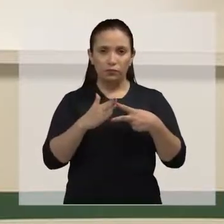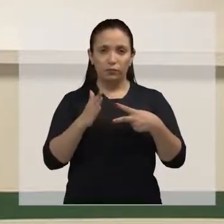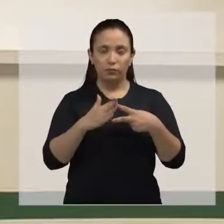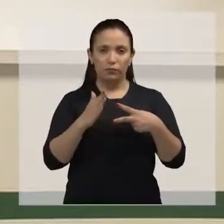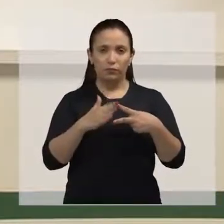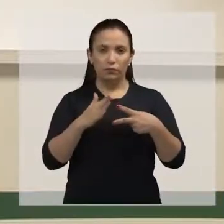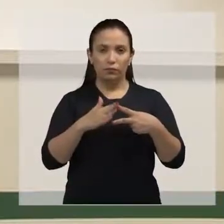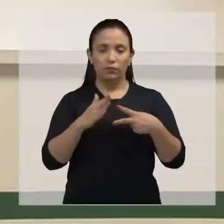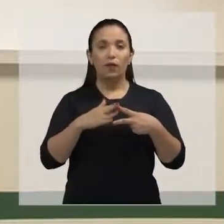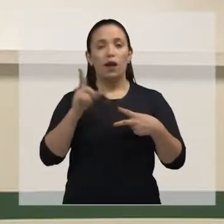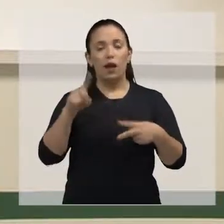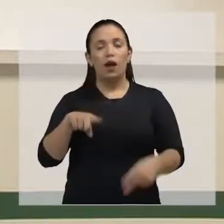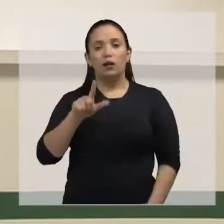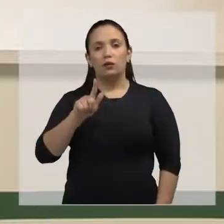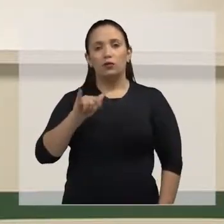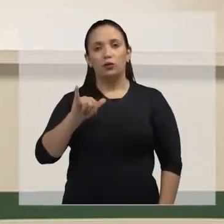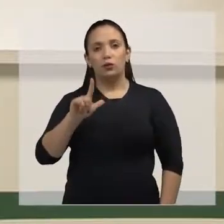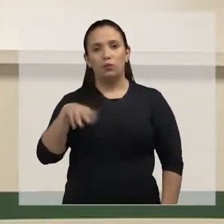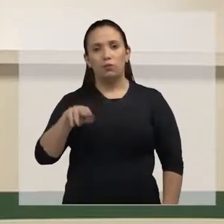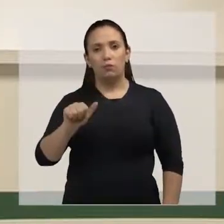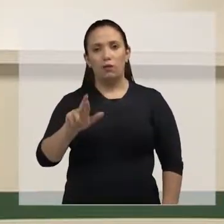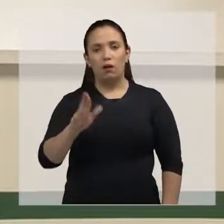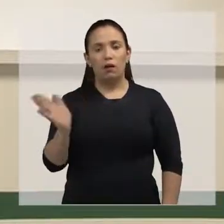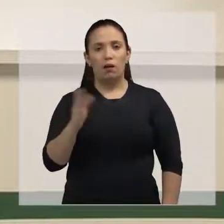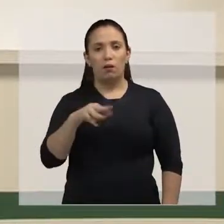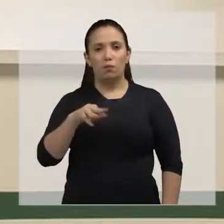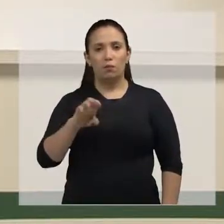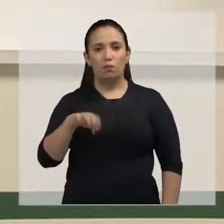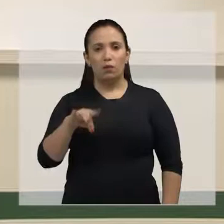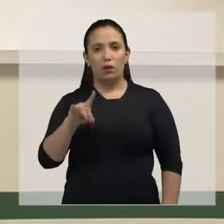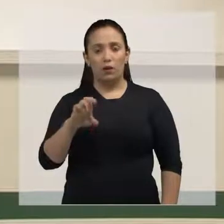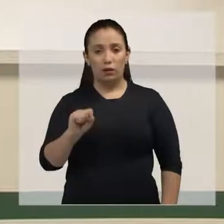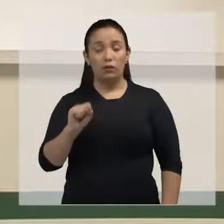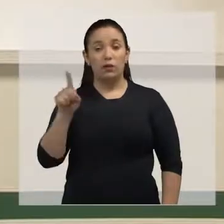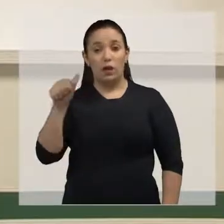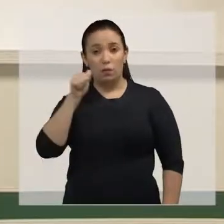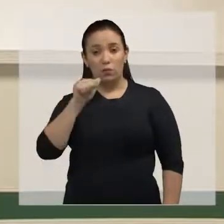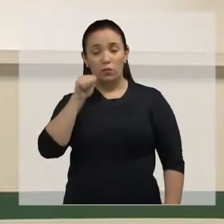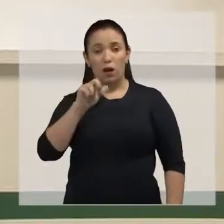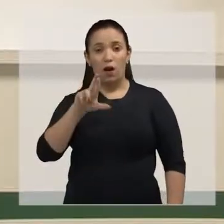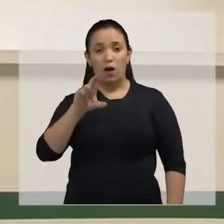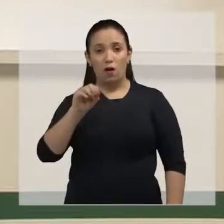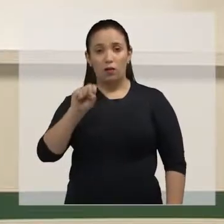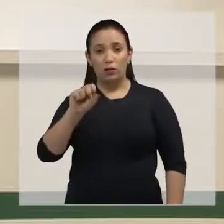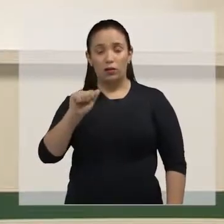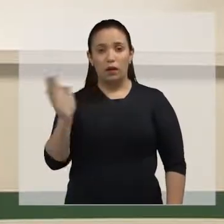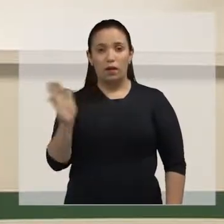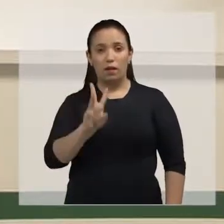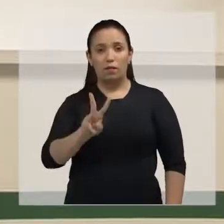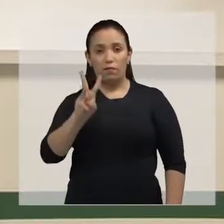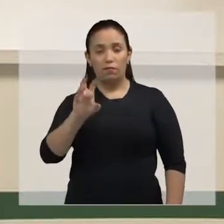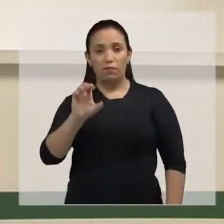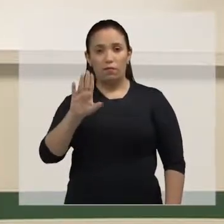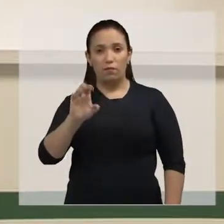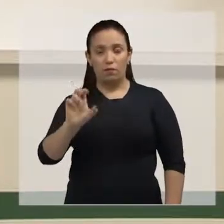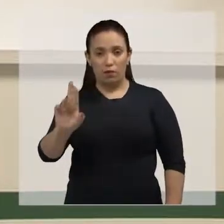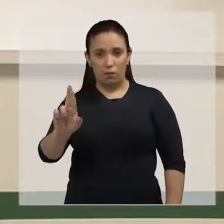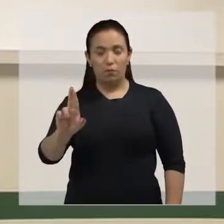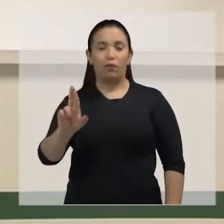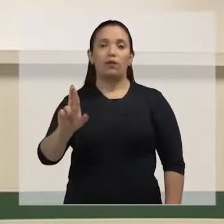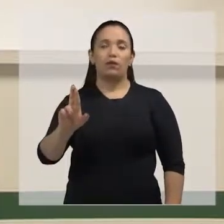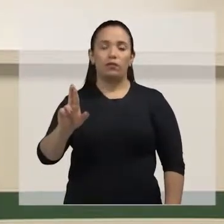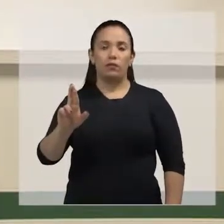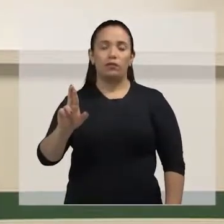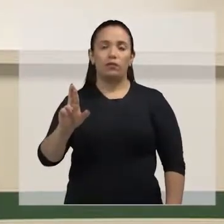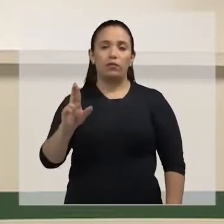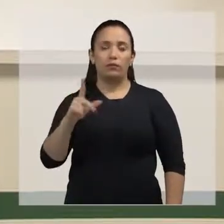acontecido, foi o Gilmar Mendes. O voto da Rosa Weber acompanhou o voto dela anterior. Esse